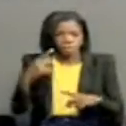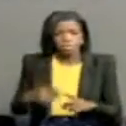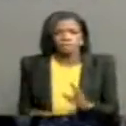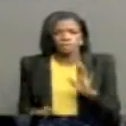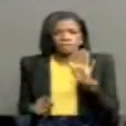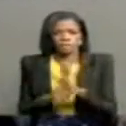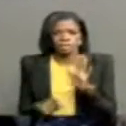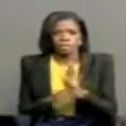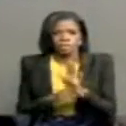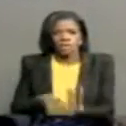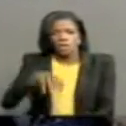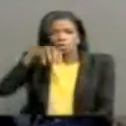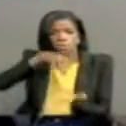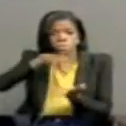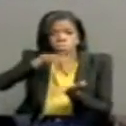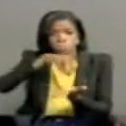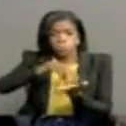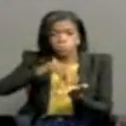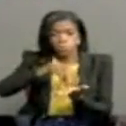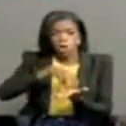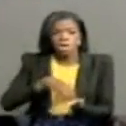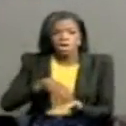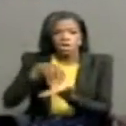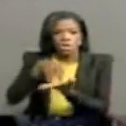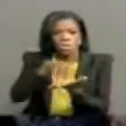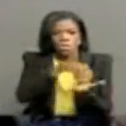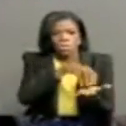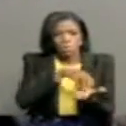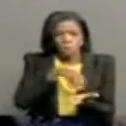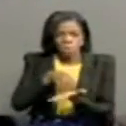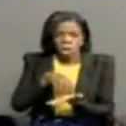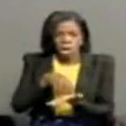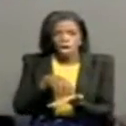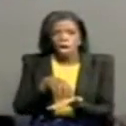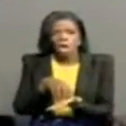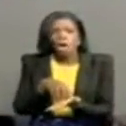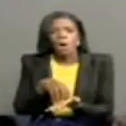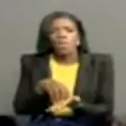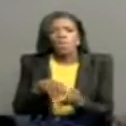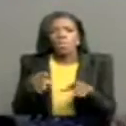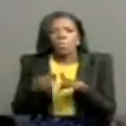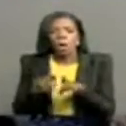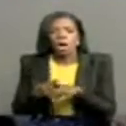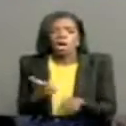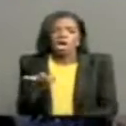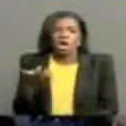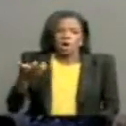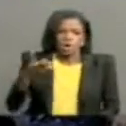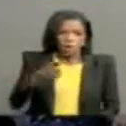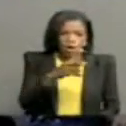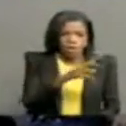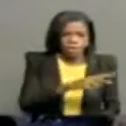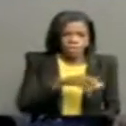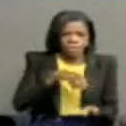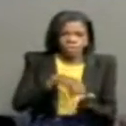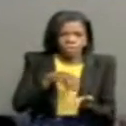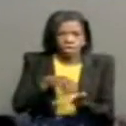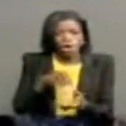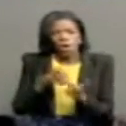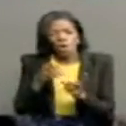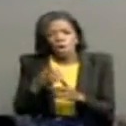esta região não são naturalmente as mesmas que nós estamos a lidar, por exemplo, na região do